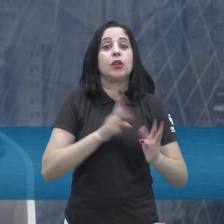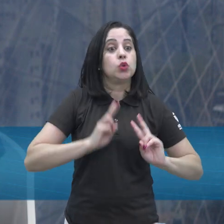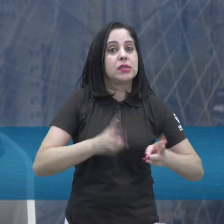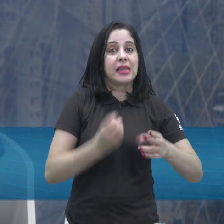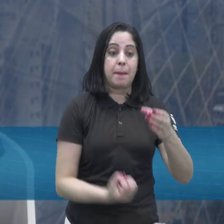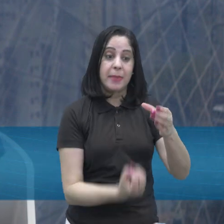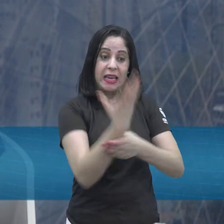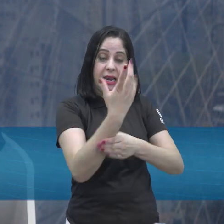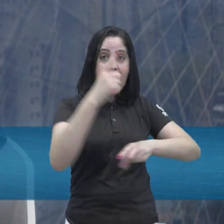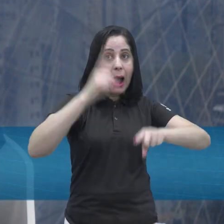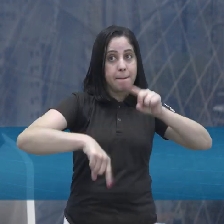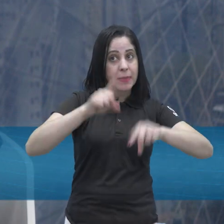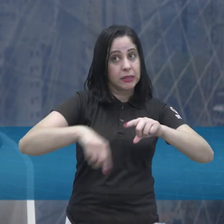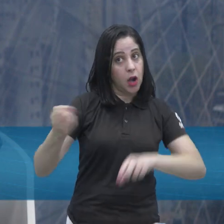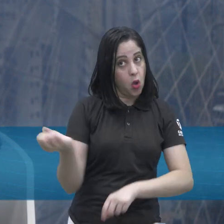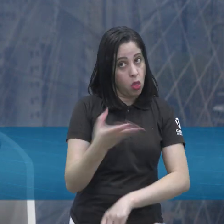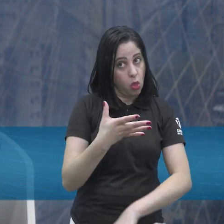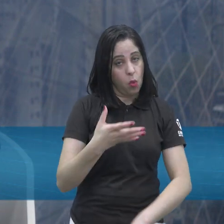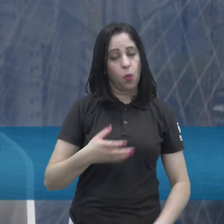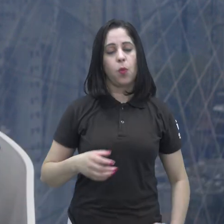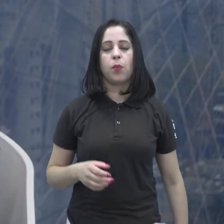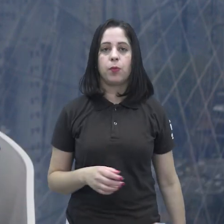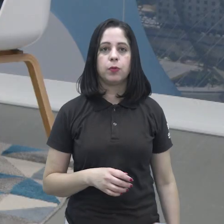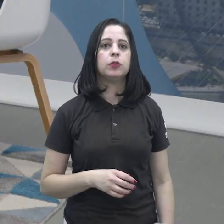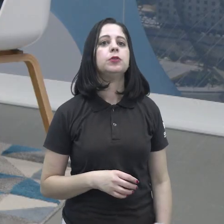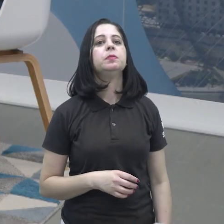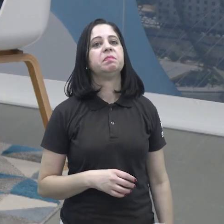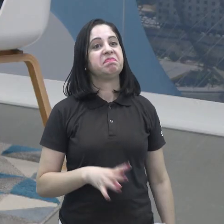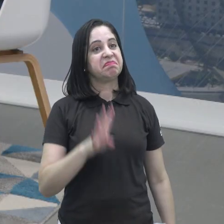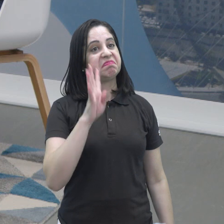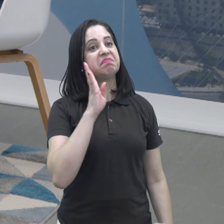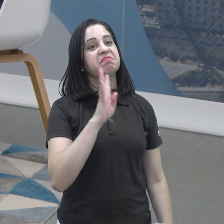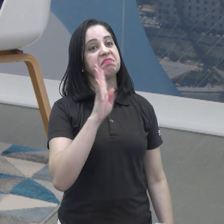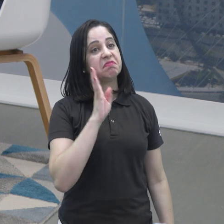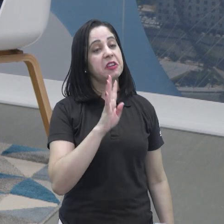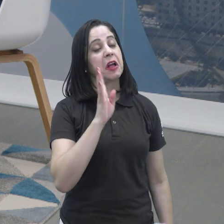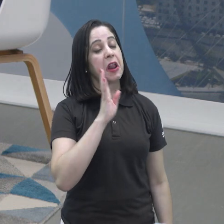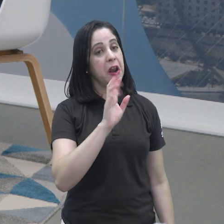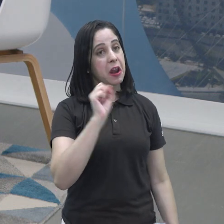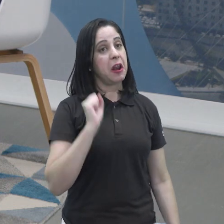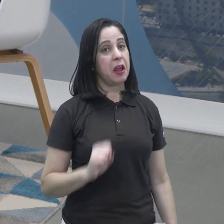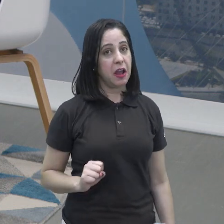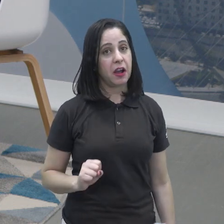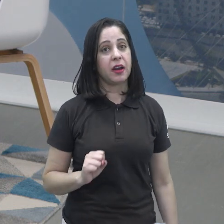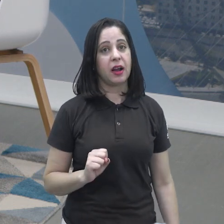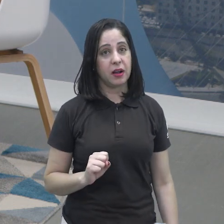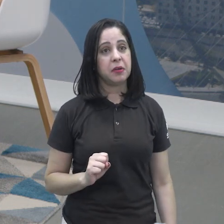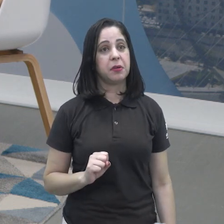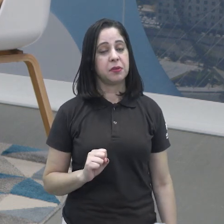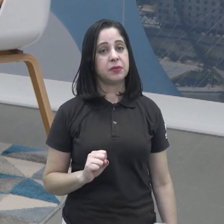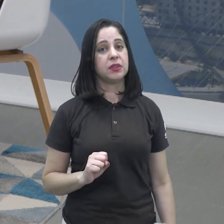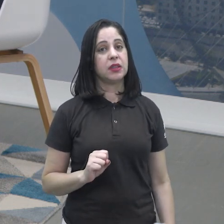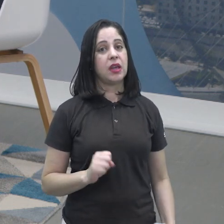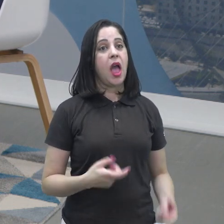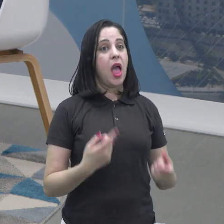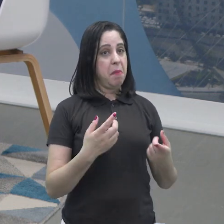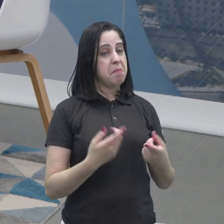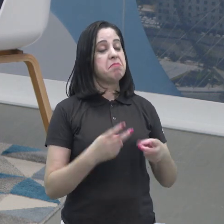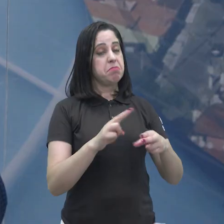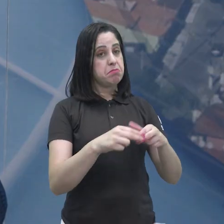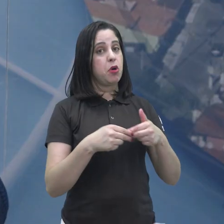algo novo para o mercado ou incrementar alguma área. Legal, eu acho que essa é a grande questão das startups, né? A